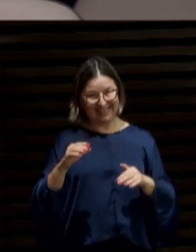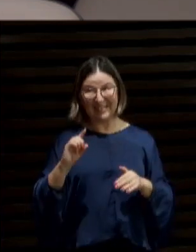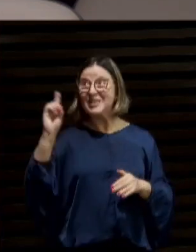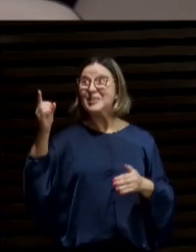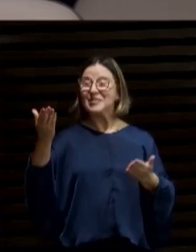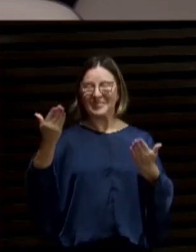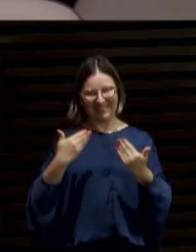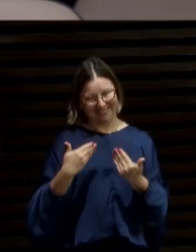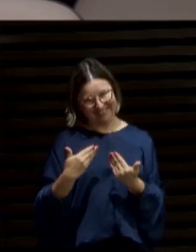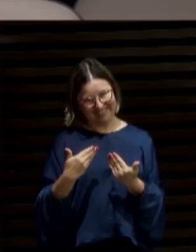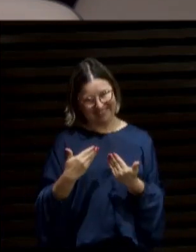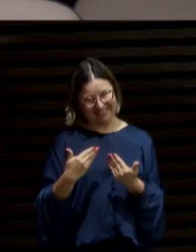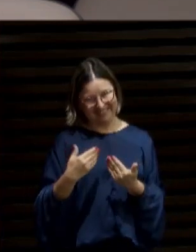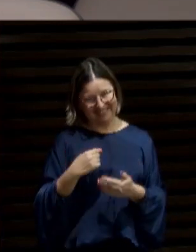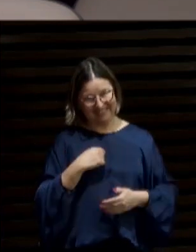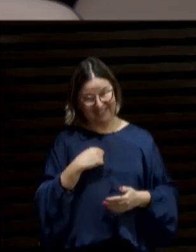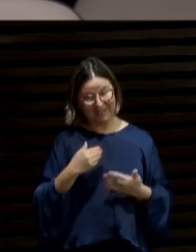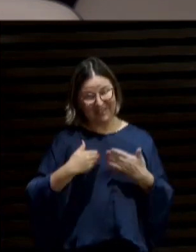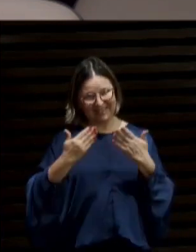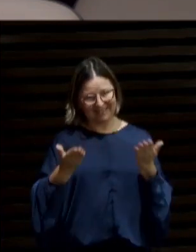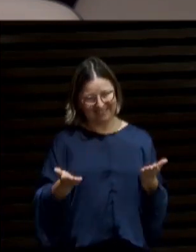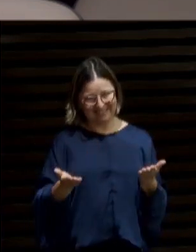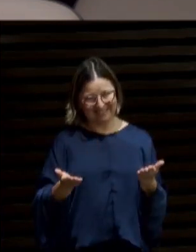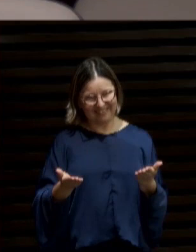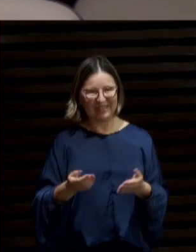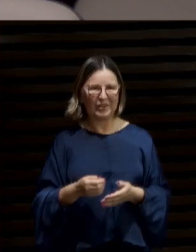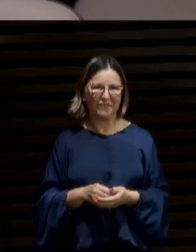deste. Eu lhes tenho dado.